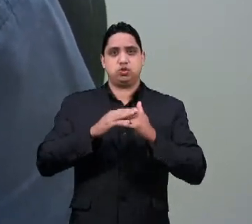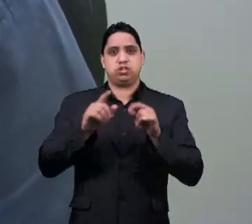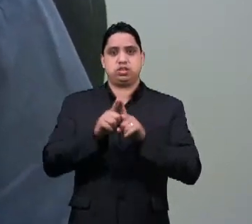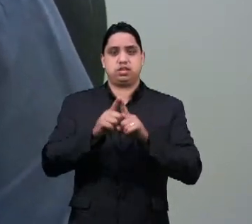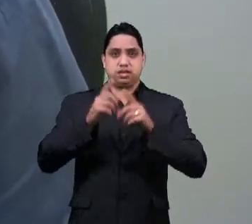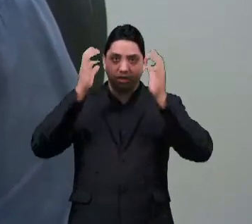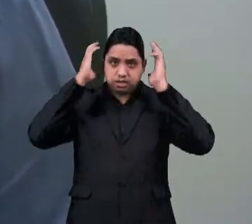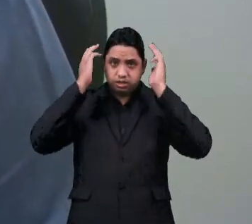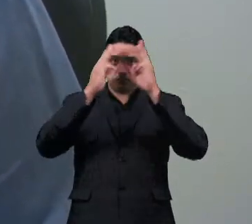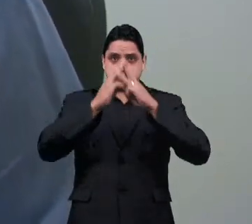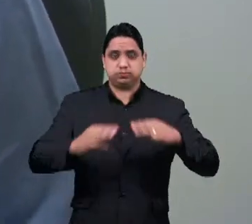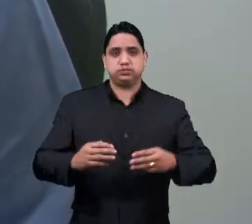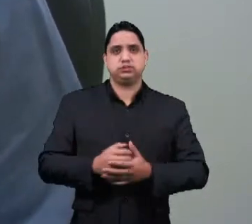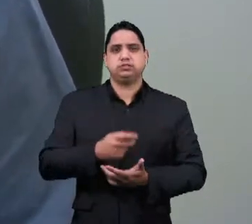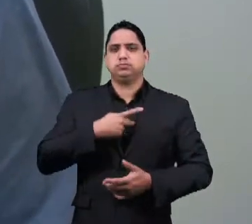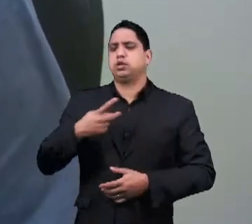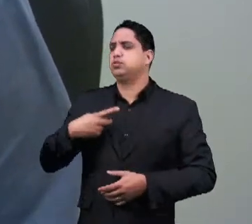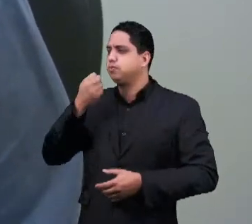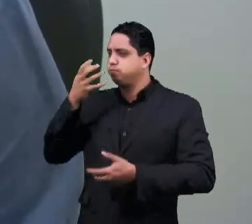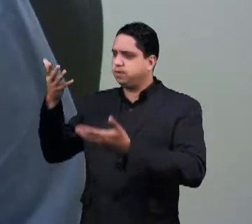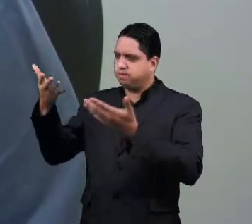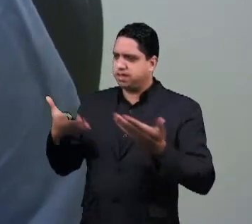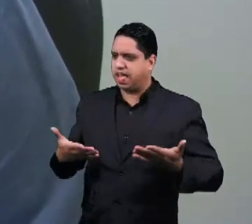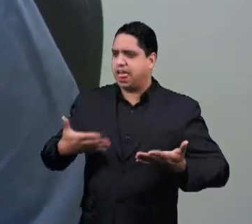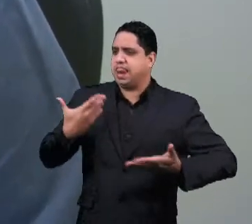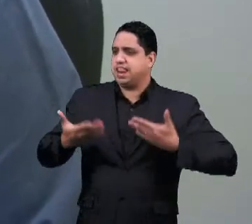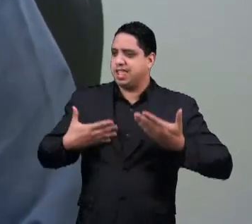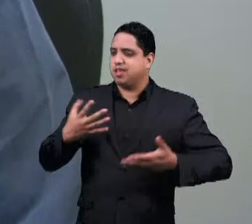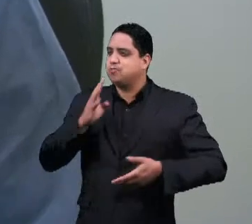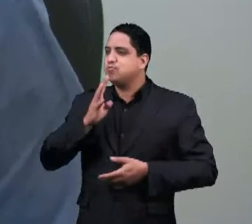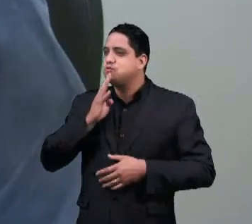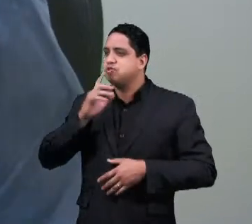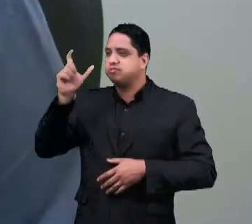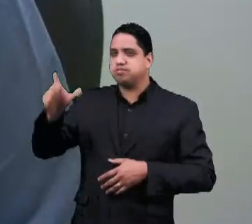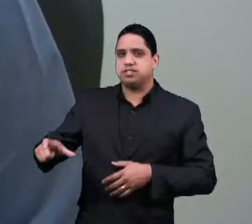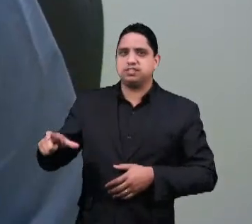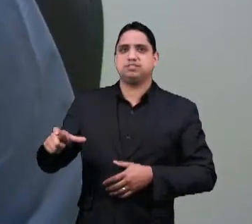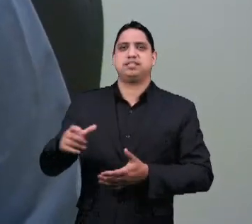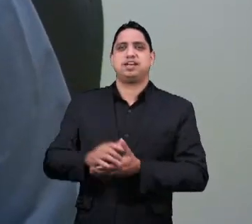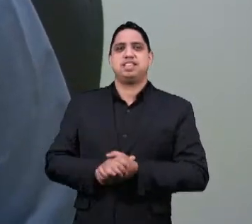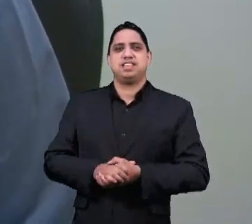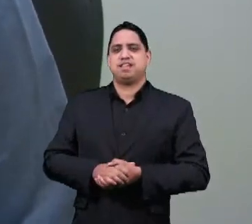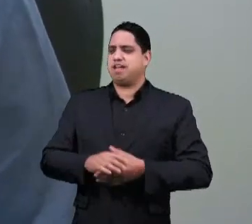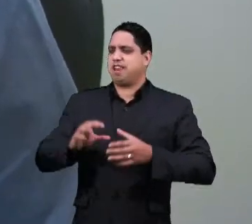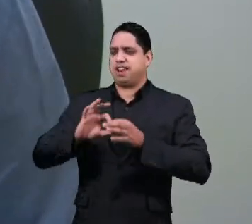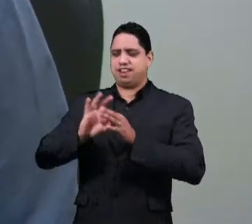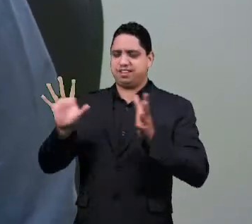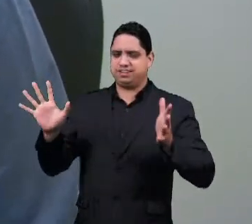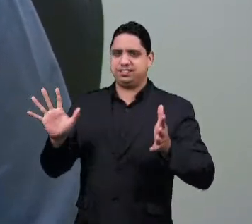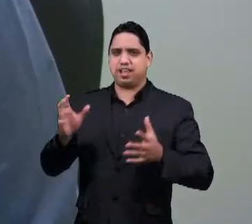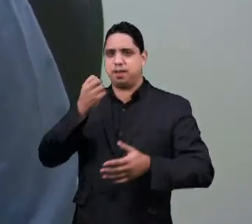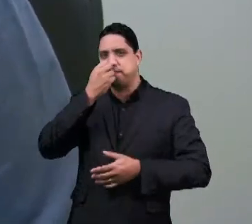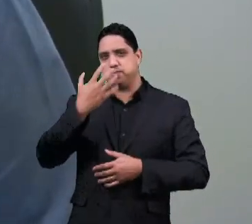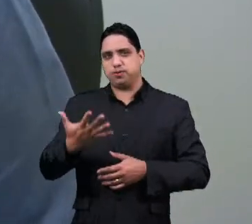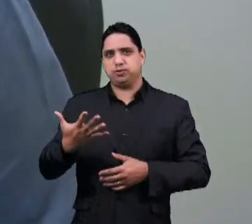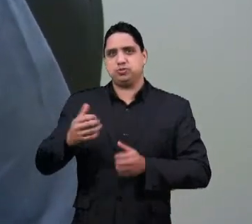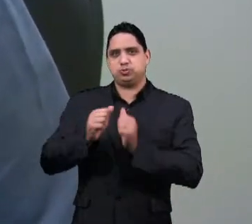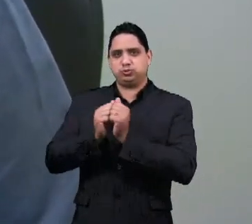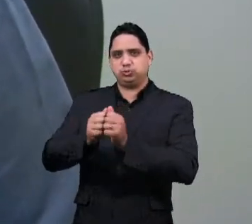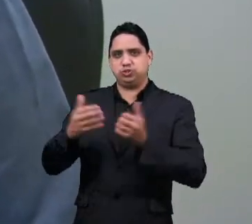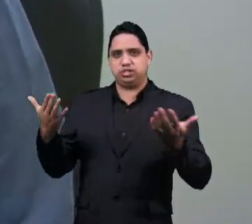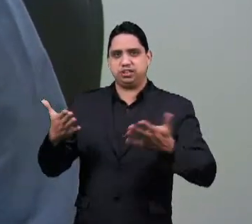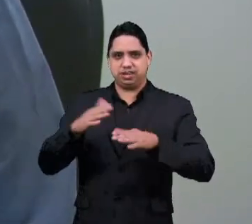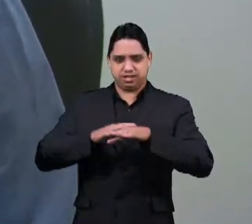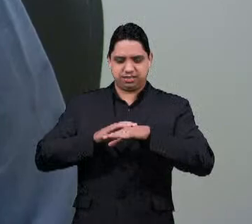Manaim. Pastor, seja muito bem-vindo. É uma alegria conhecê-lo pessoalmente. Sinta-se em casa. E é muito bom tê-lo conosco nessa noite